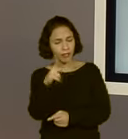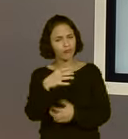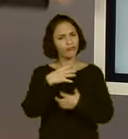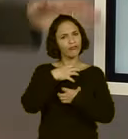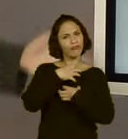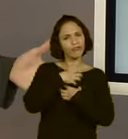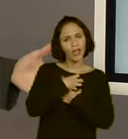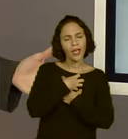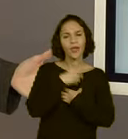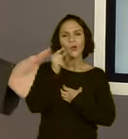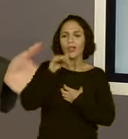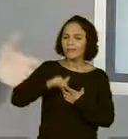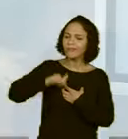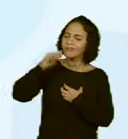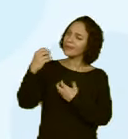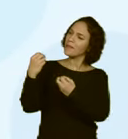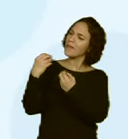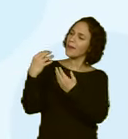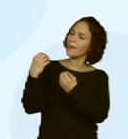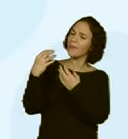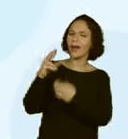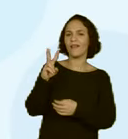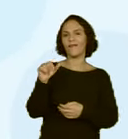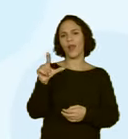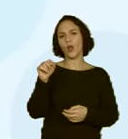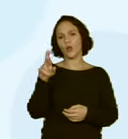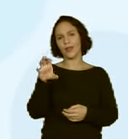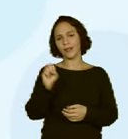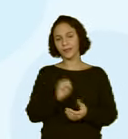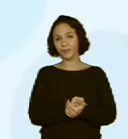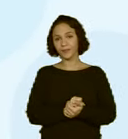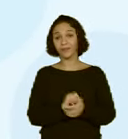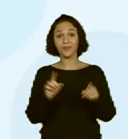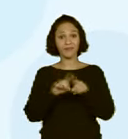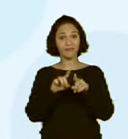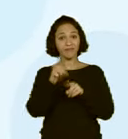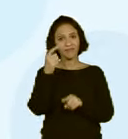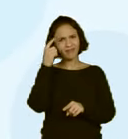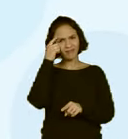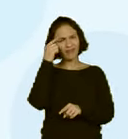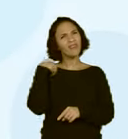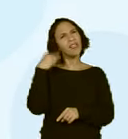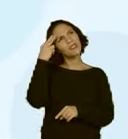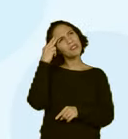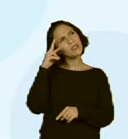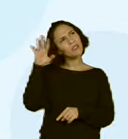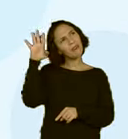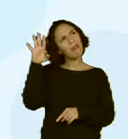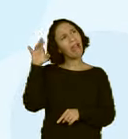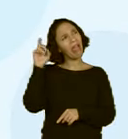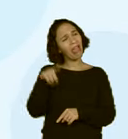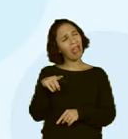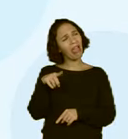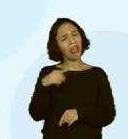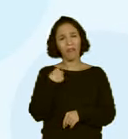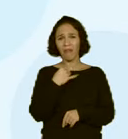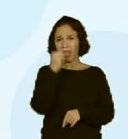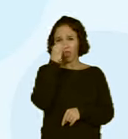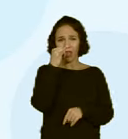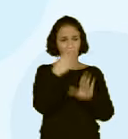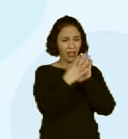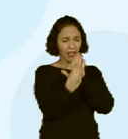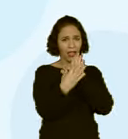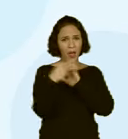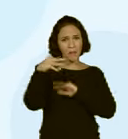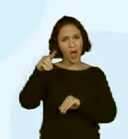valores. Depois, veja se esse sonho é apenas uma modinha, que foi o tema da aula 3,